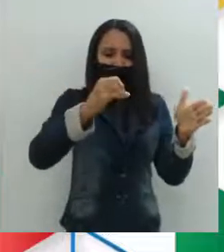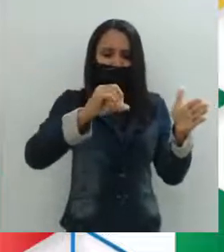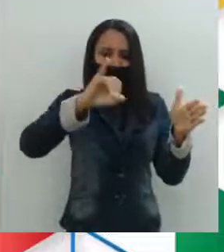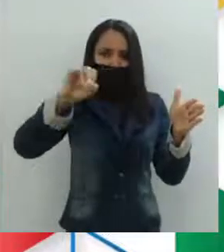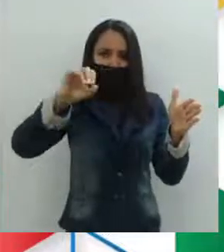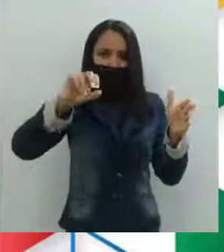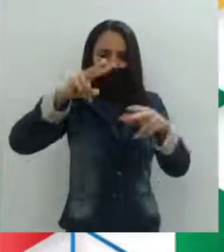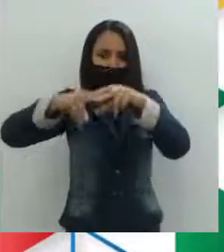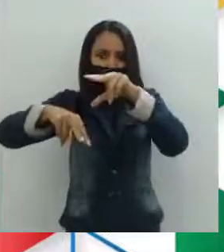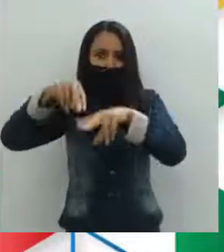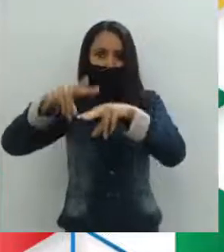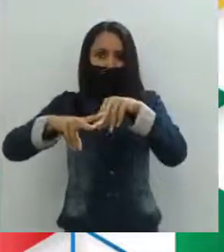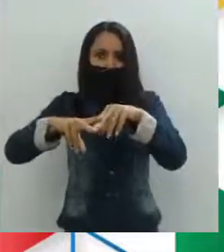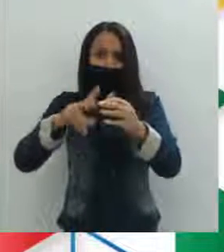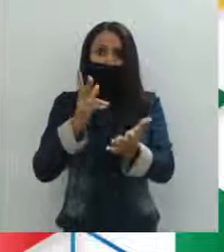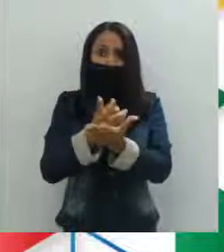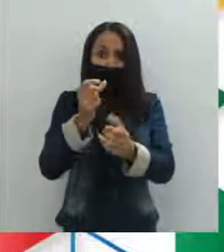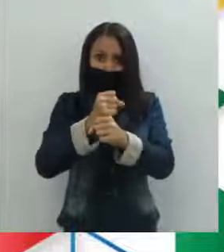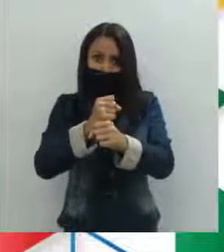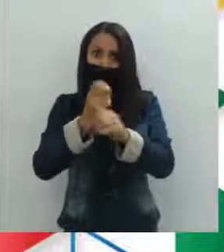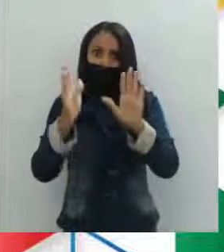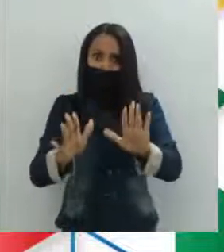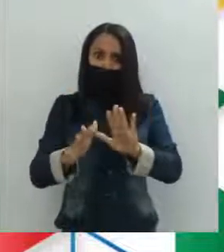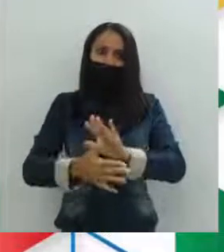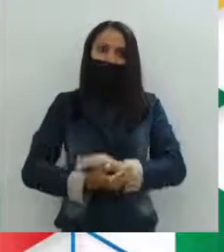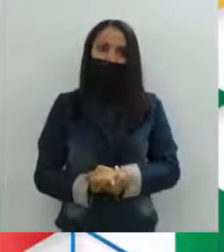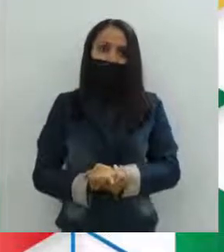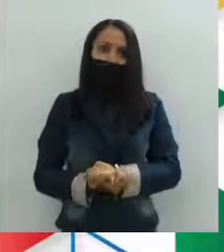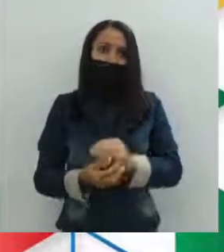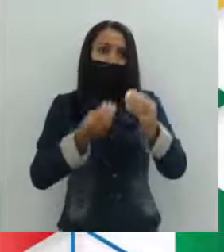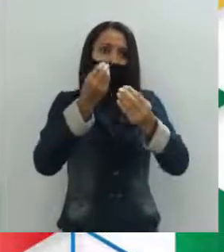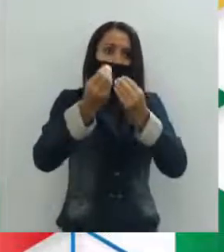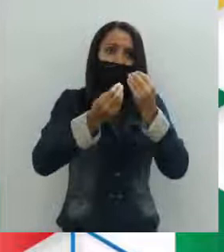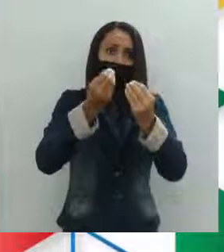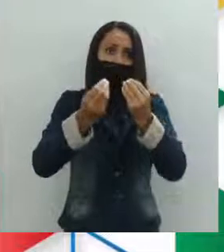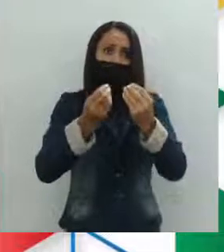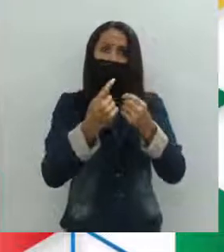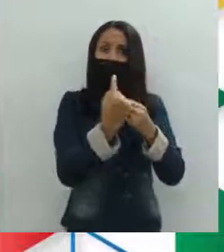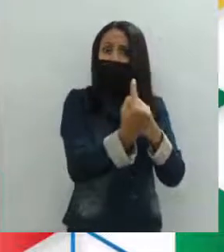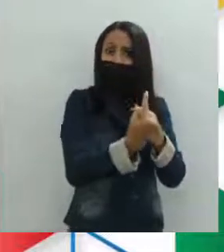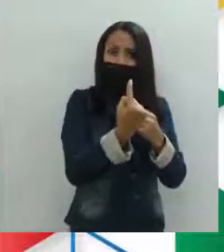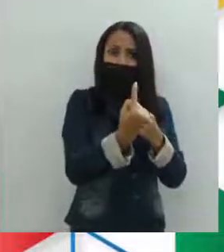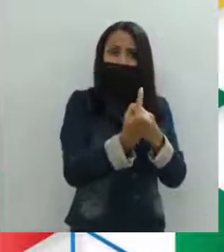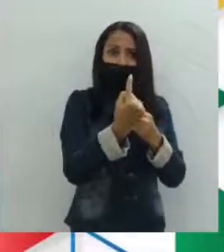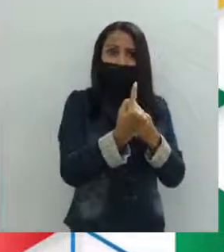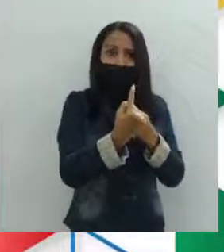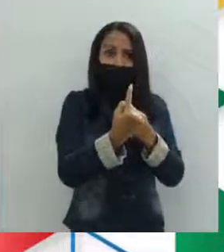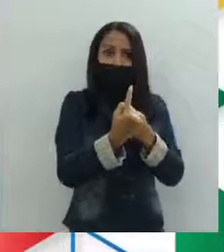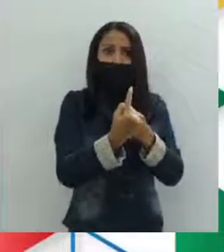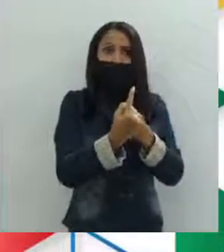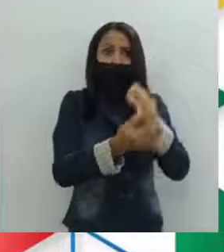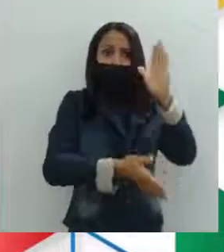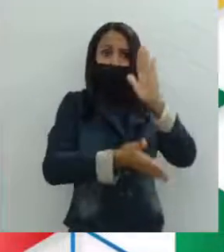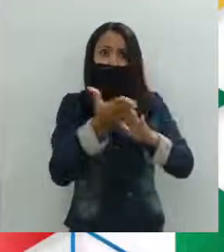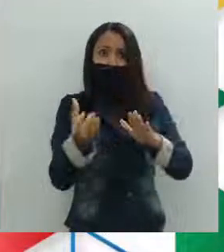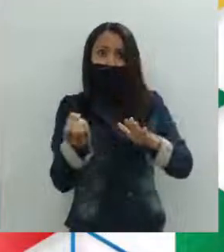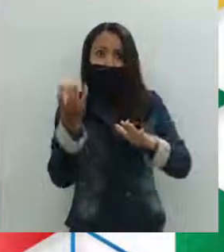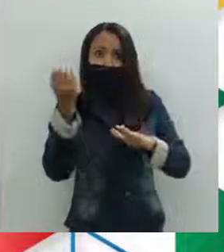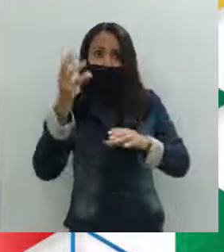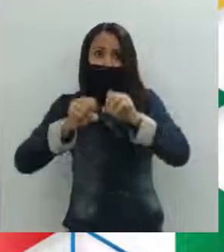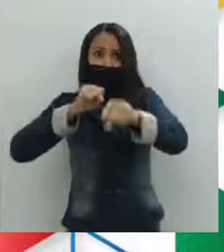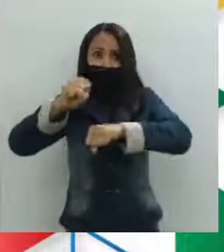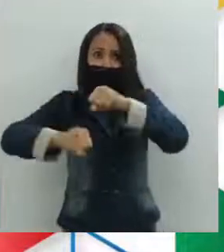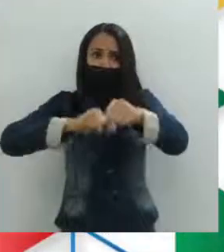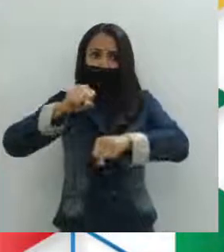junho do mesmo ano. Vamos adiante. Como? Saiu sozinho, viajando de bicicleta,